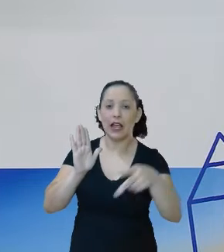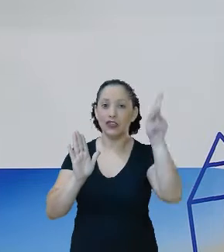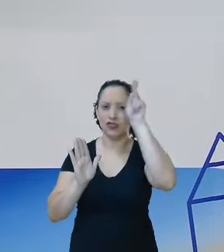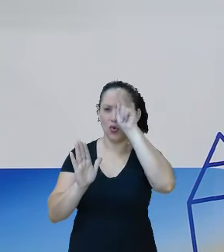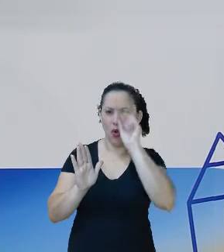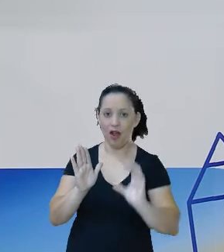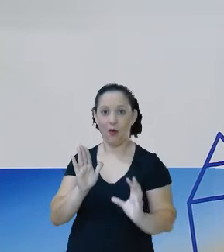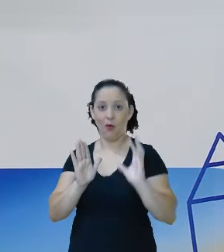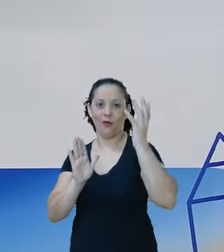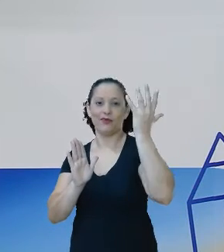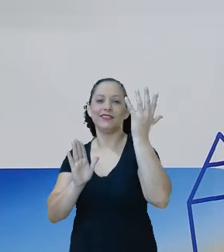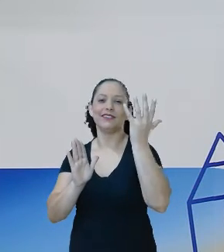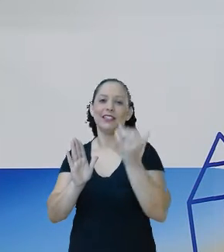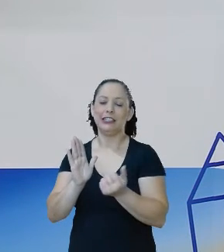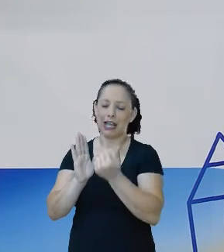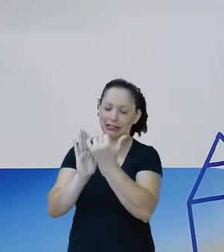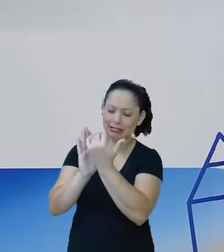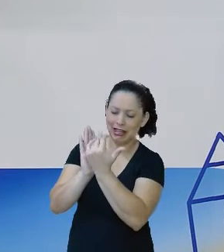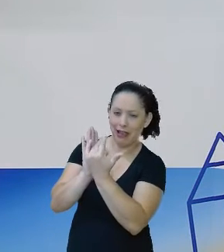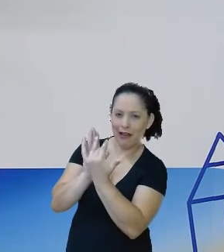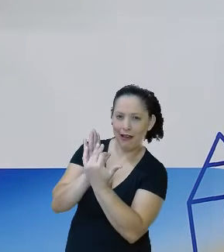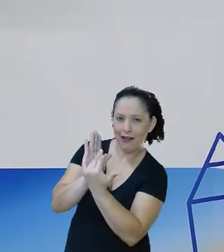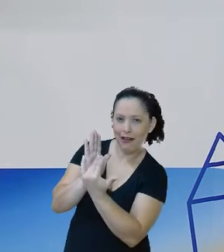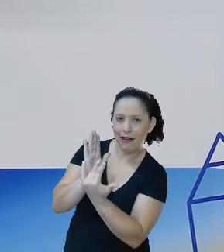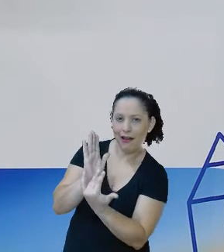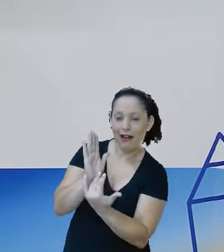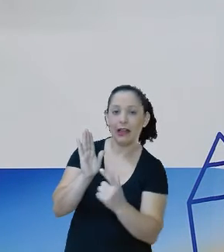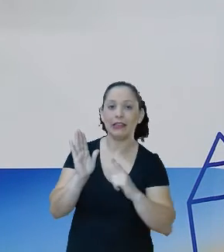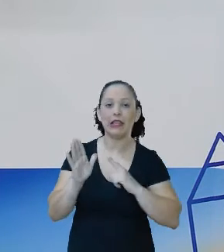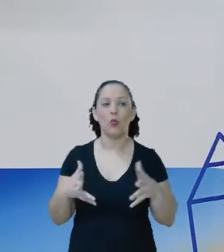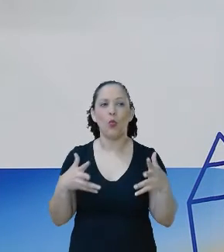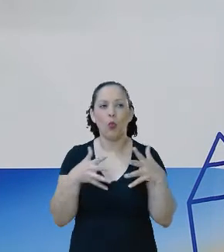E dentro desse desenvolvimento, nós temos o